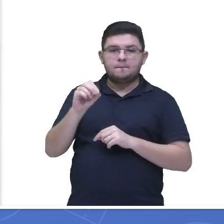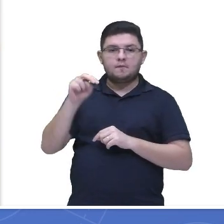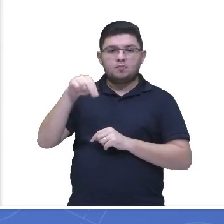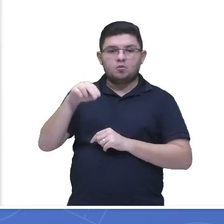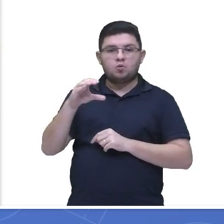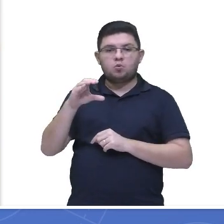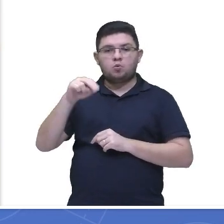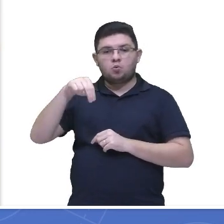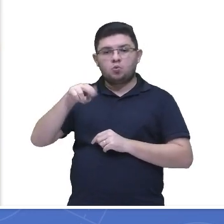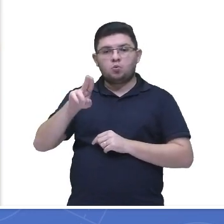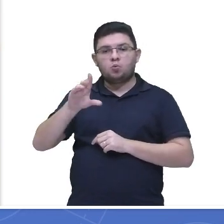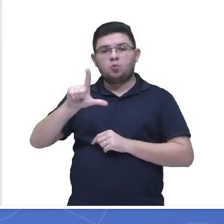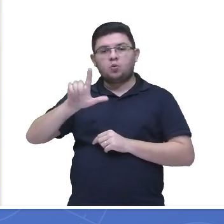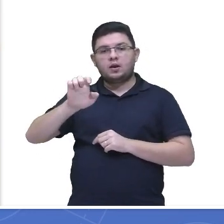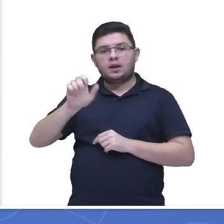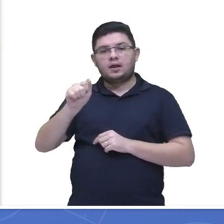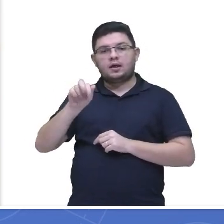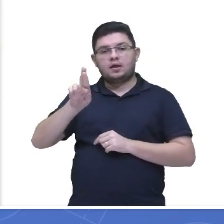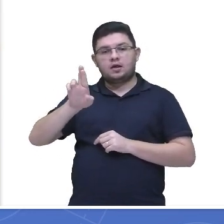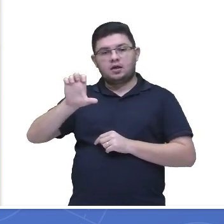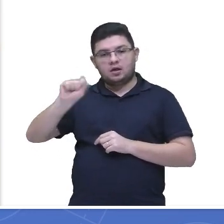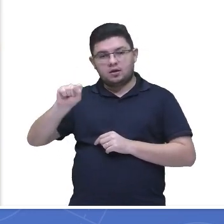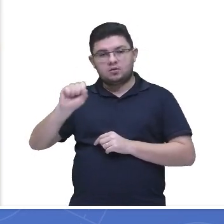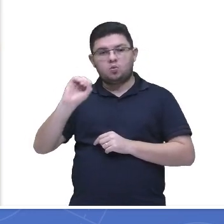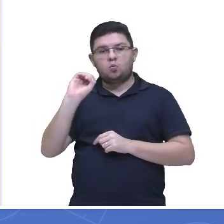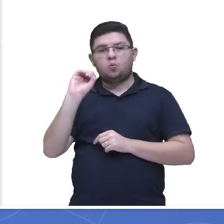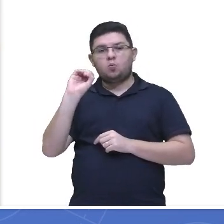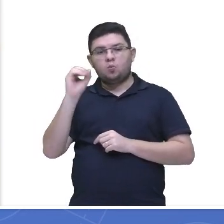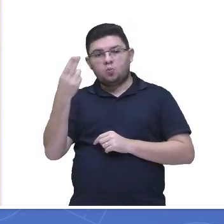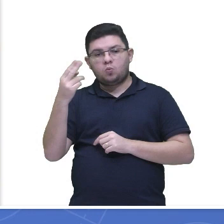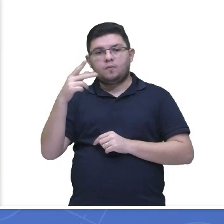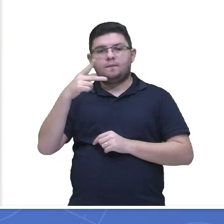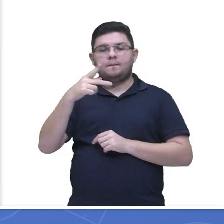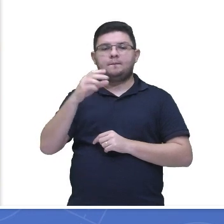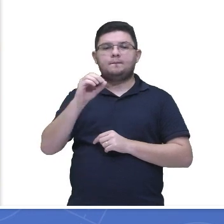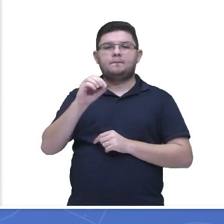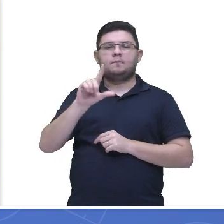mononucleares e polinucleares.